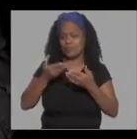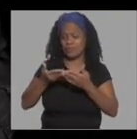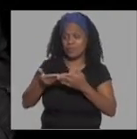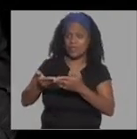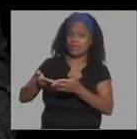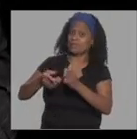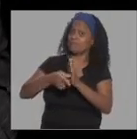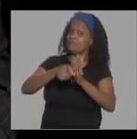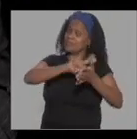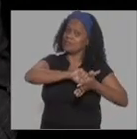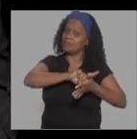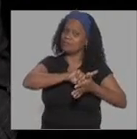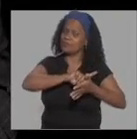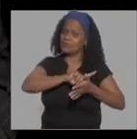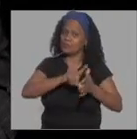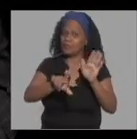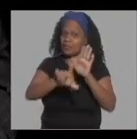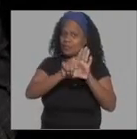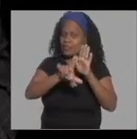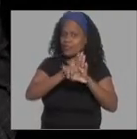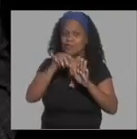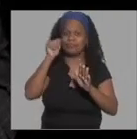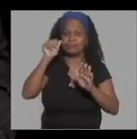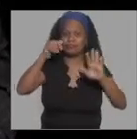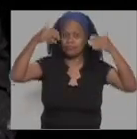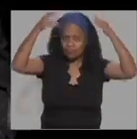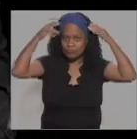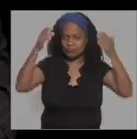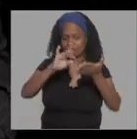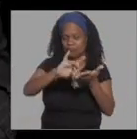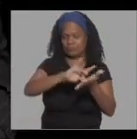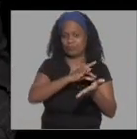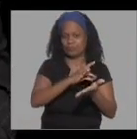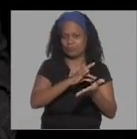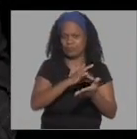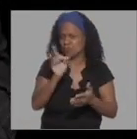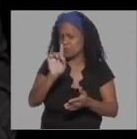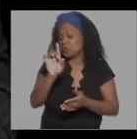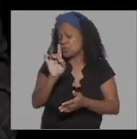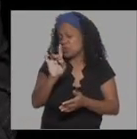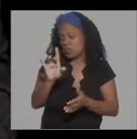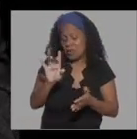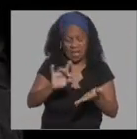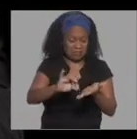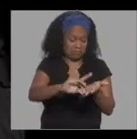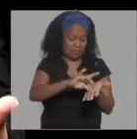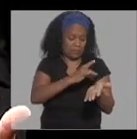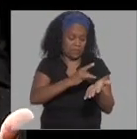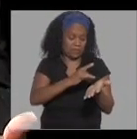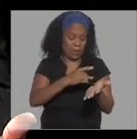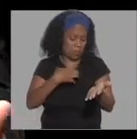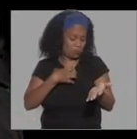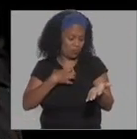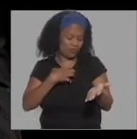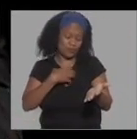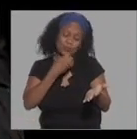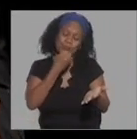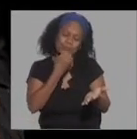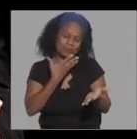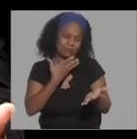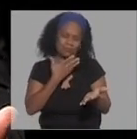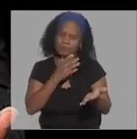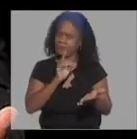houve antes da lei áurea antes da princesa isabel assinar não simplesmente assinou por um por um gesto de